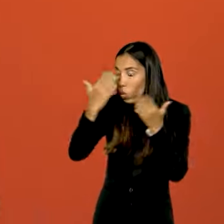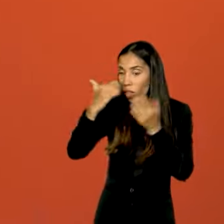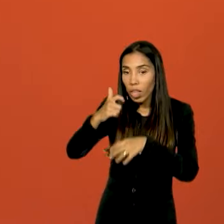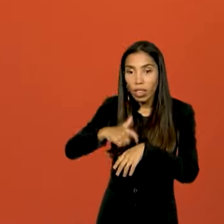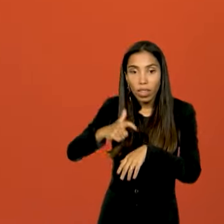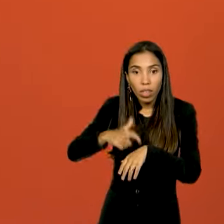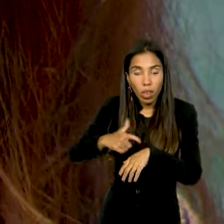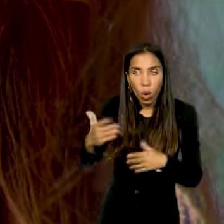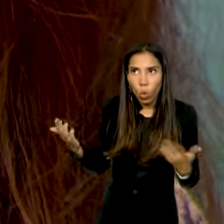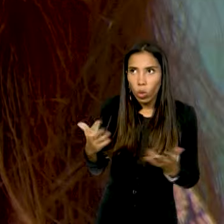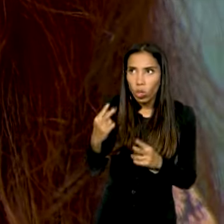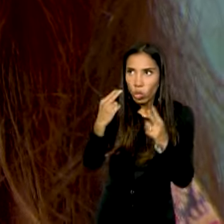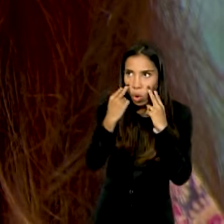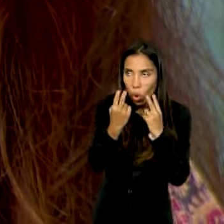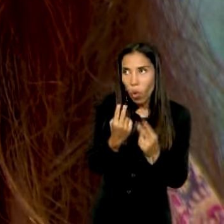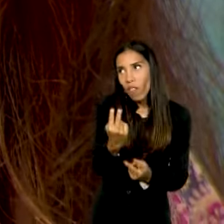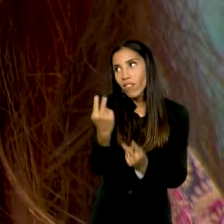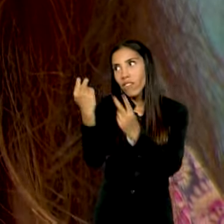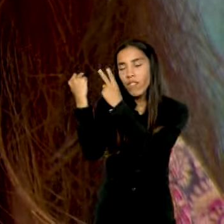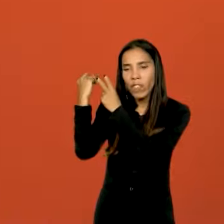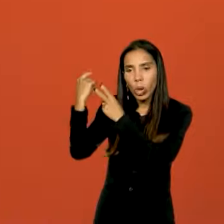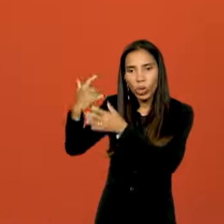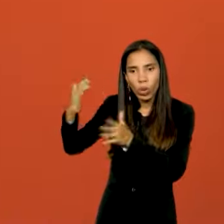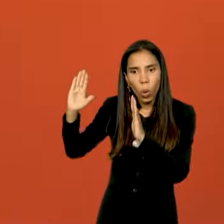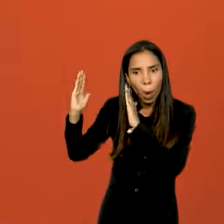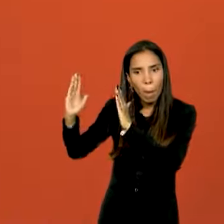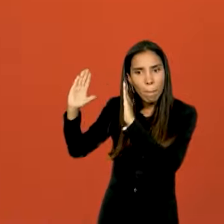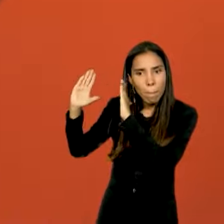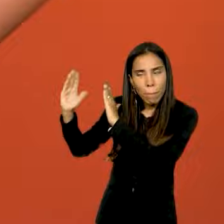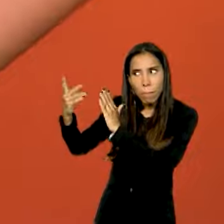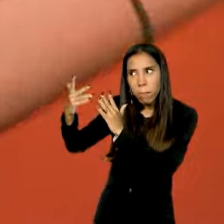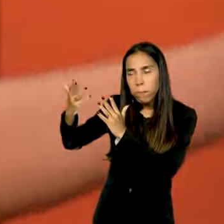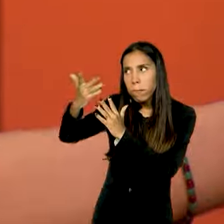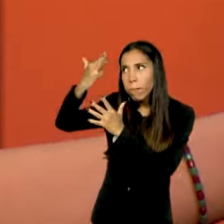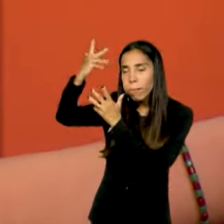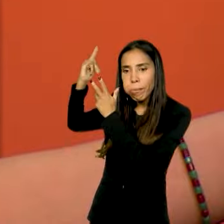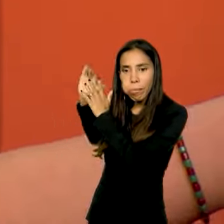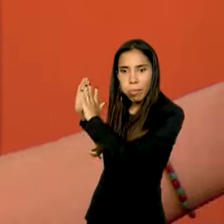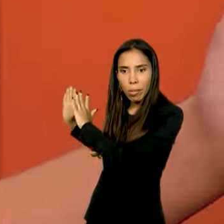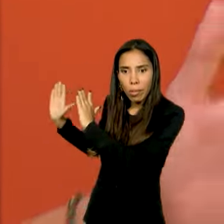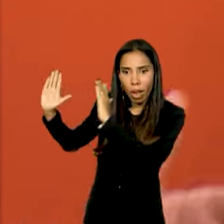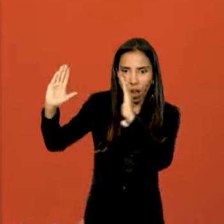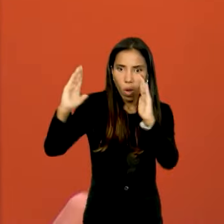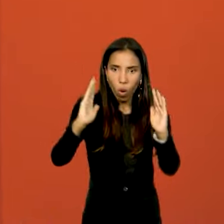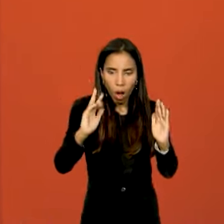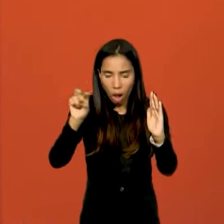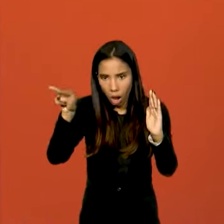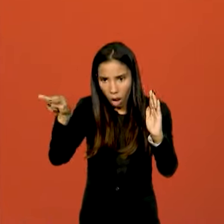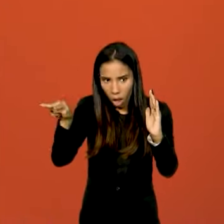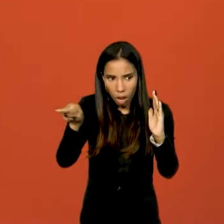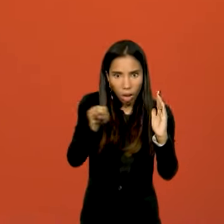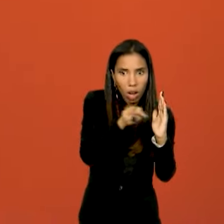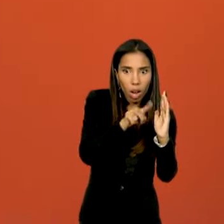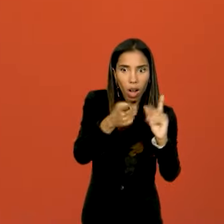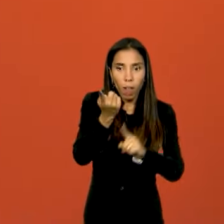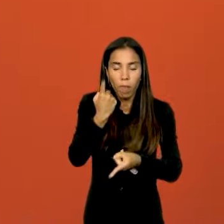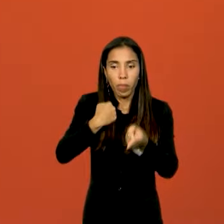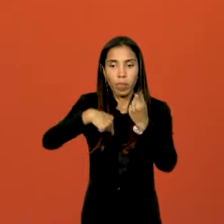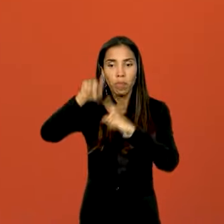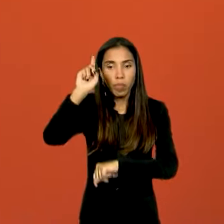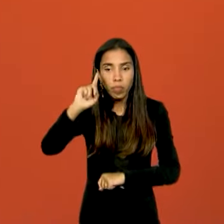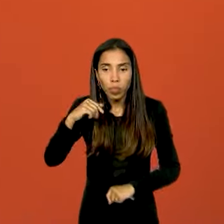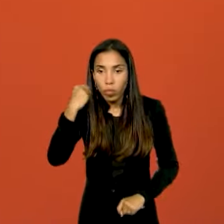passar, mas olhando hoje, acho que hoje eu consigo ter uma dimensão maior olhando para toda essa trajetória. de que eu evoluí,